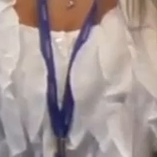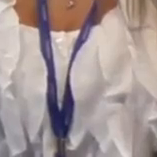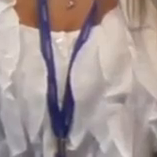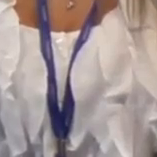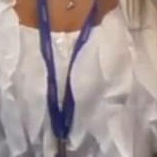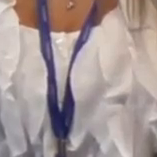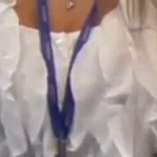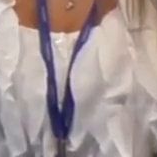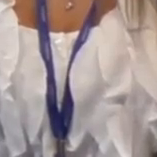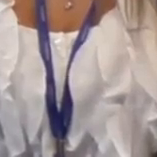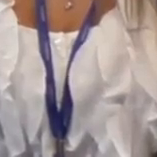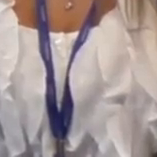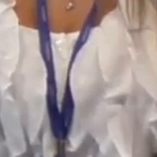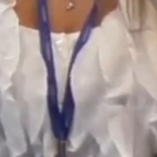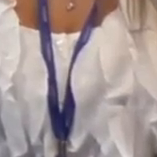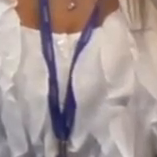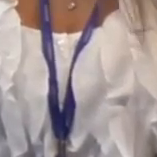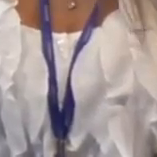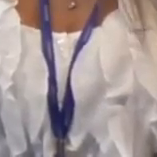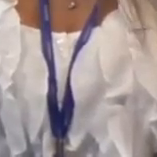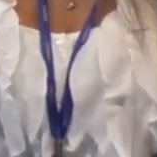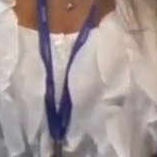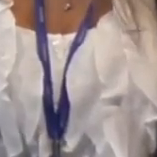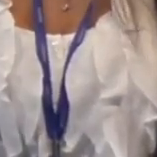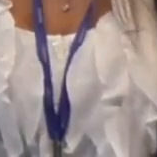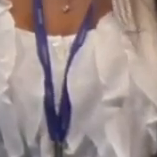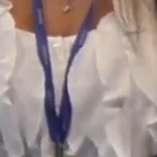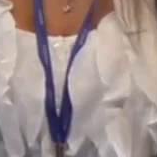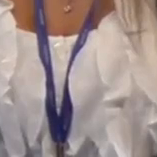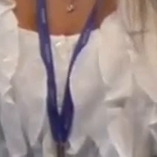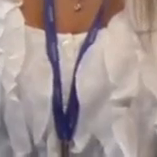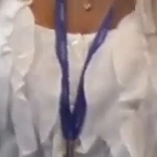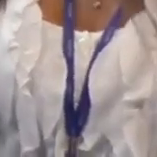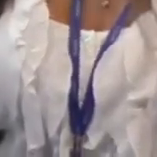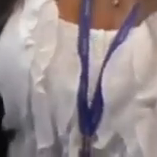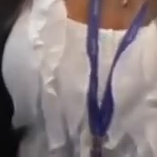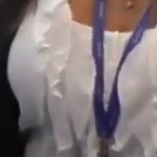N outras maneiras. Sim. E aí, legal, a gente vai, né, mantendo contato. Obrigada pela